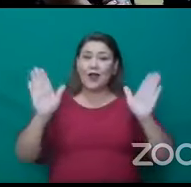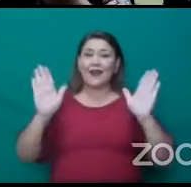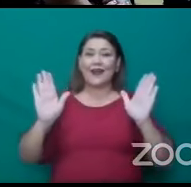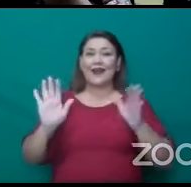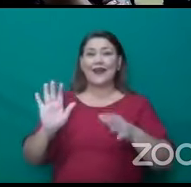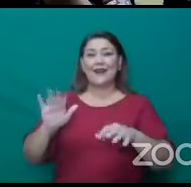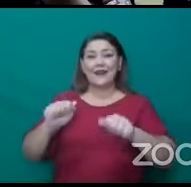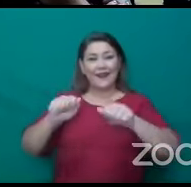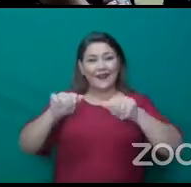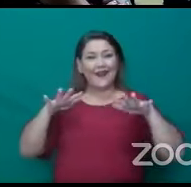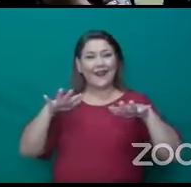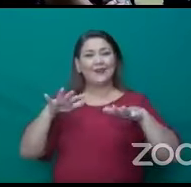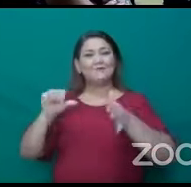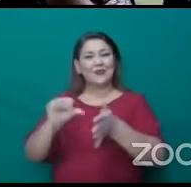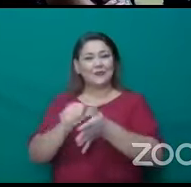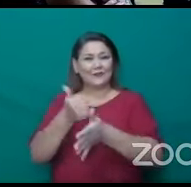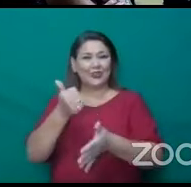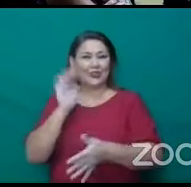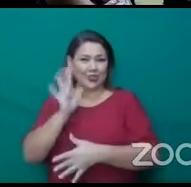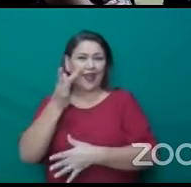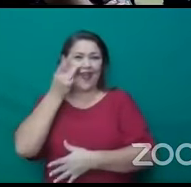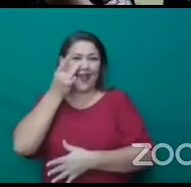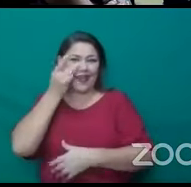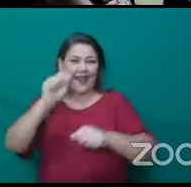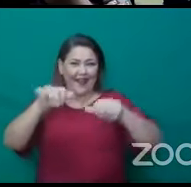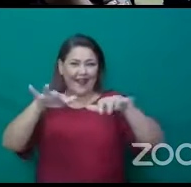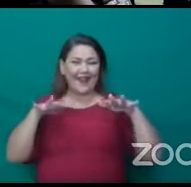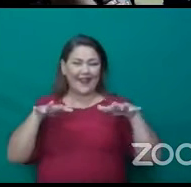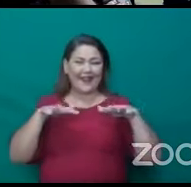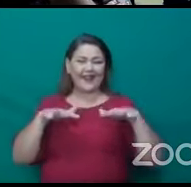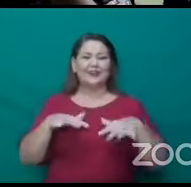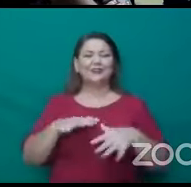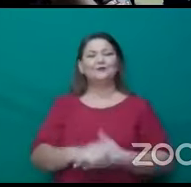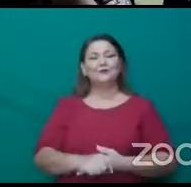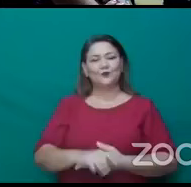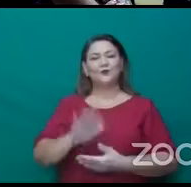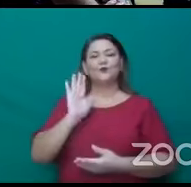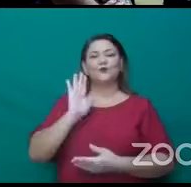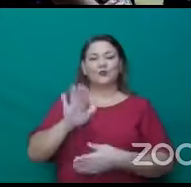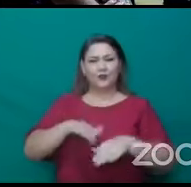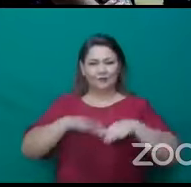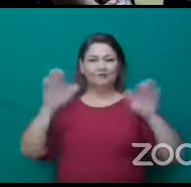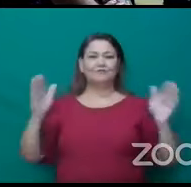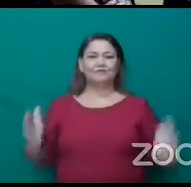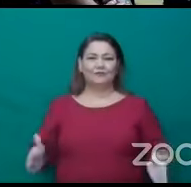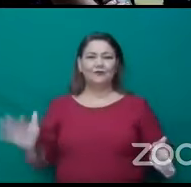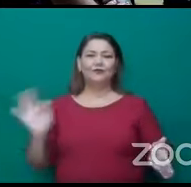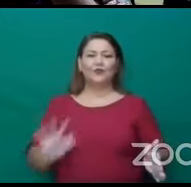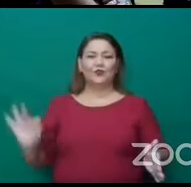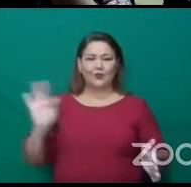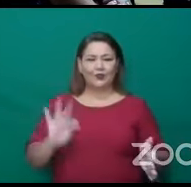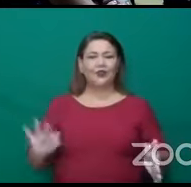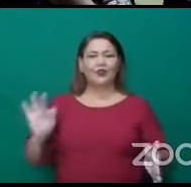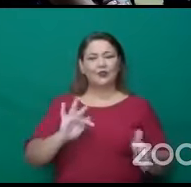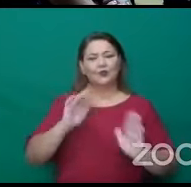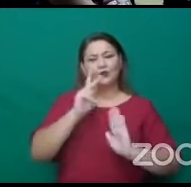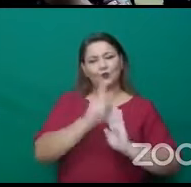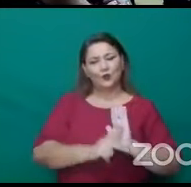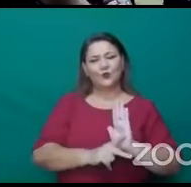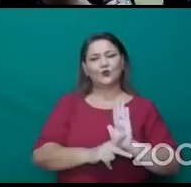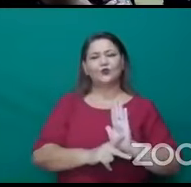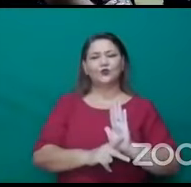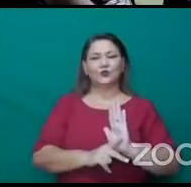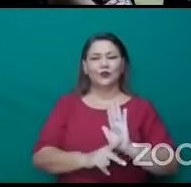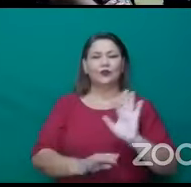antes da pandemia? Então, Como a é que foi? gente exibiu na banca da nossa faculdade, porque era, né, um projeto de um curso